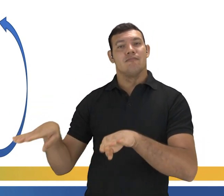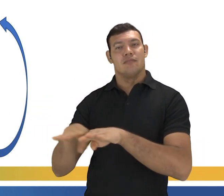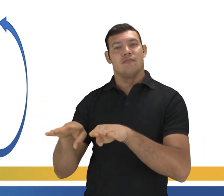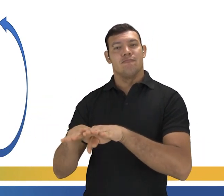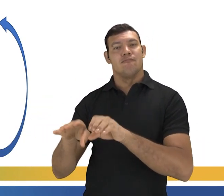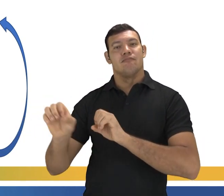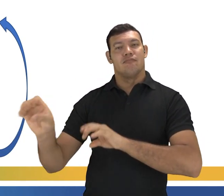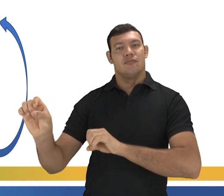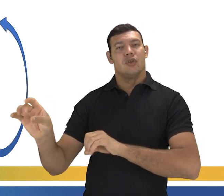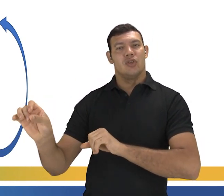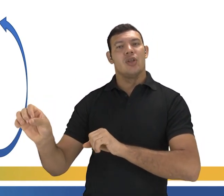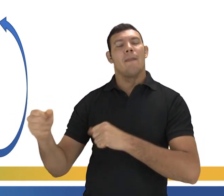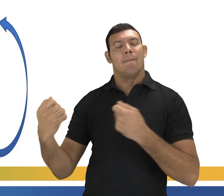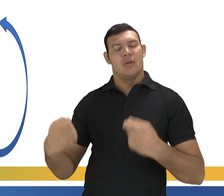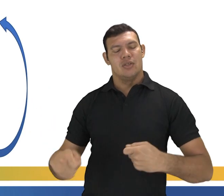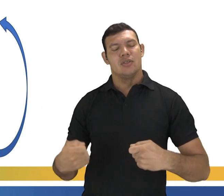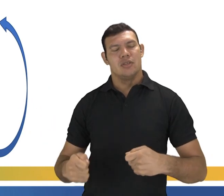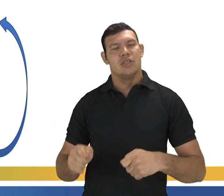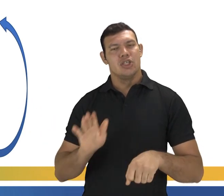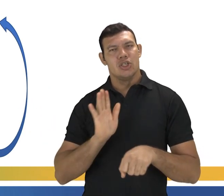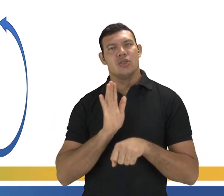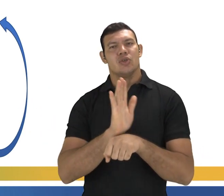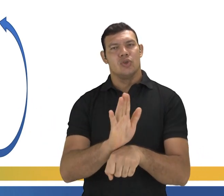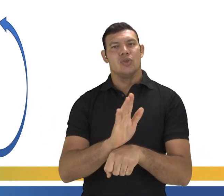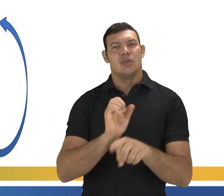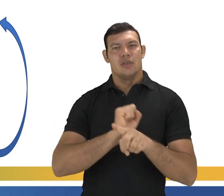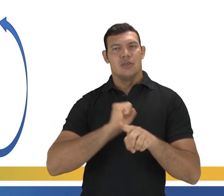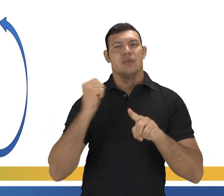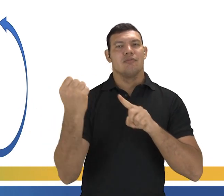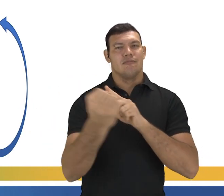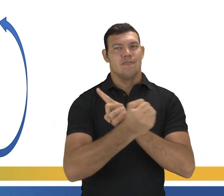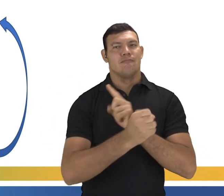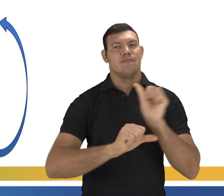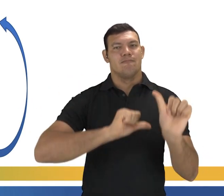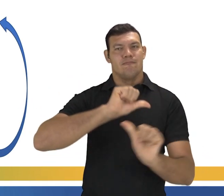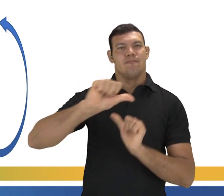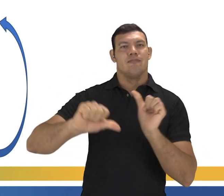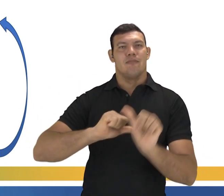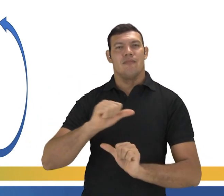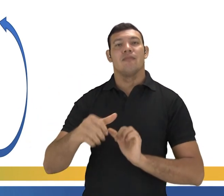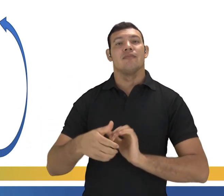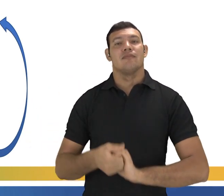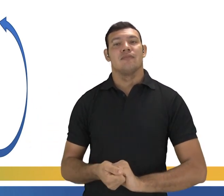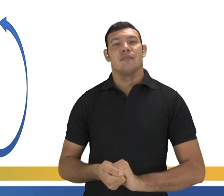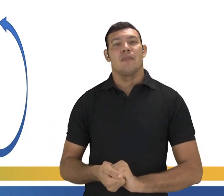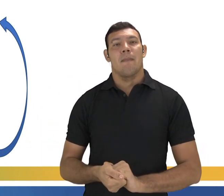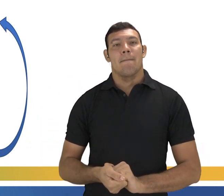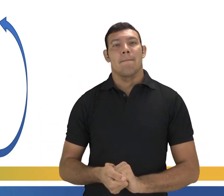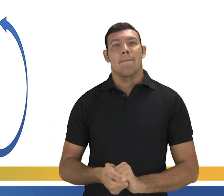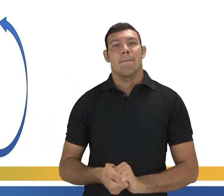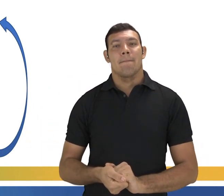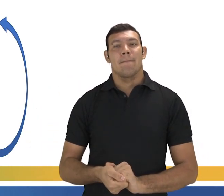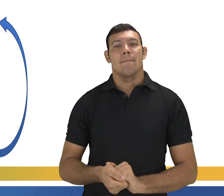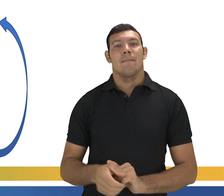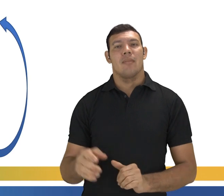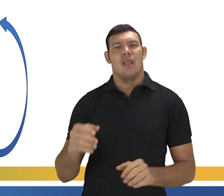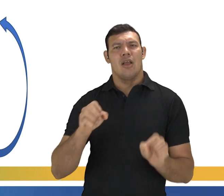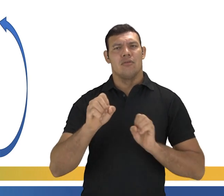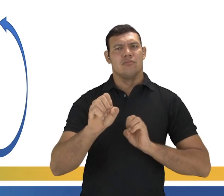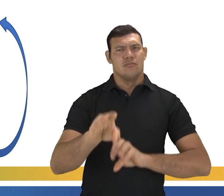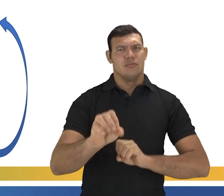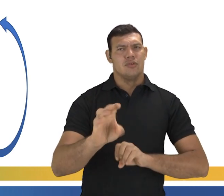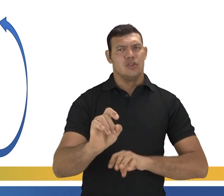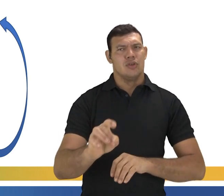a oposição a essa ideia. Veja que já se inicia com no entanto. Leia comigo. No entanto, a educação